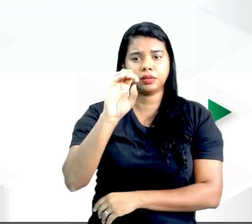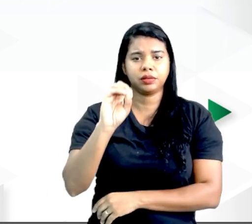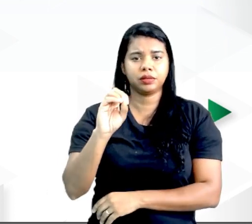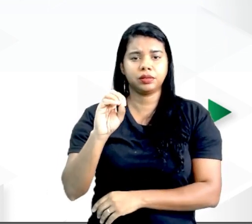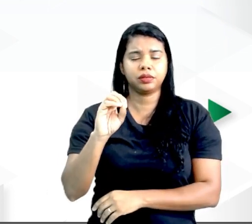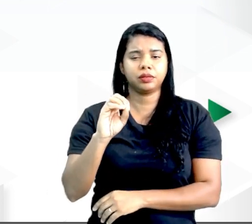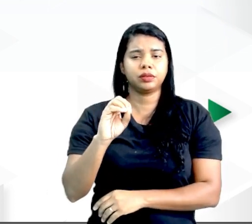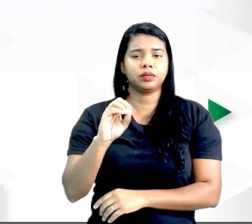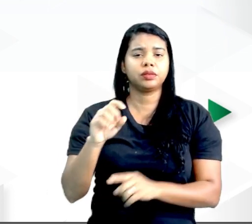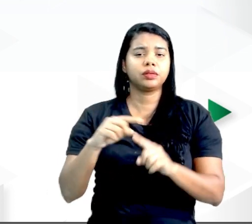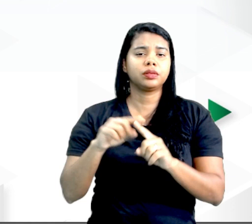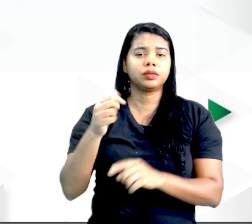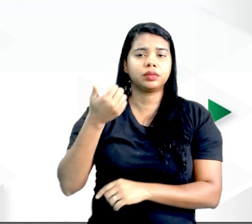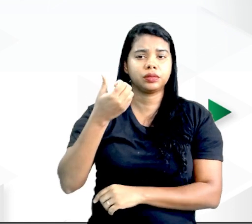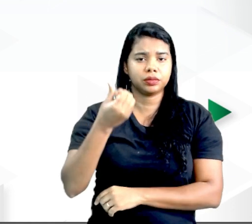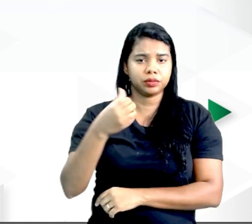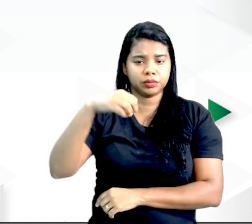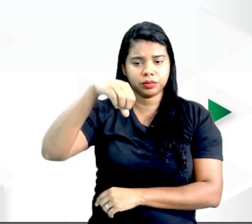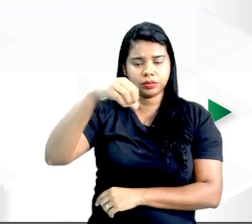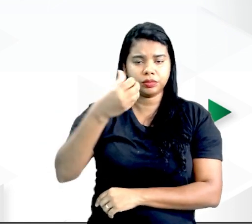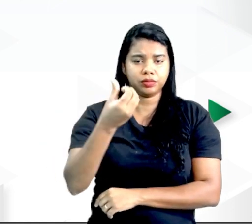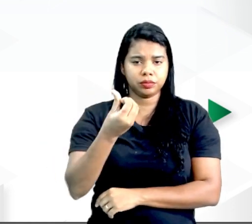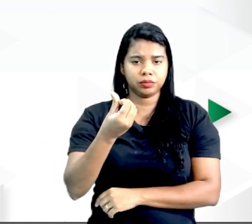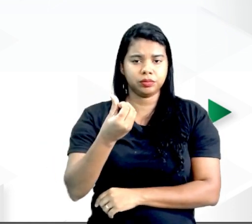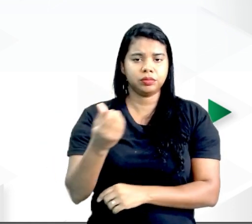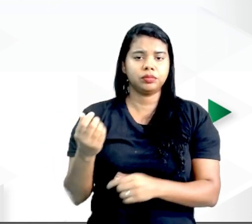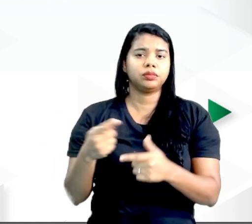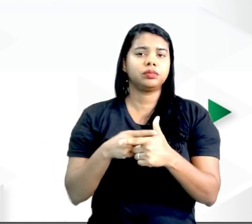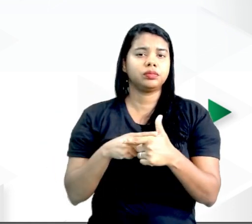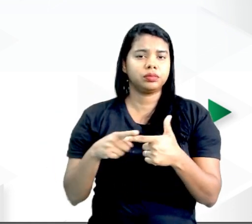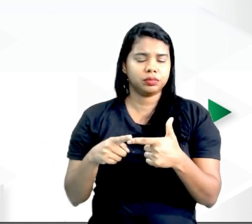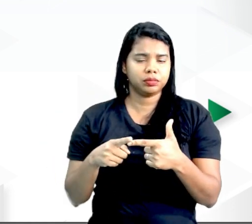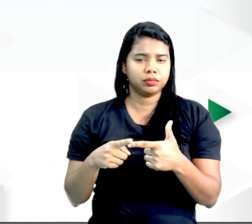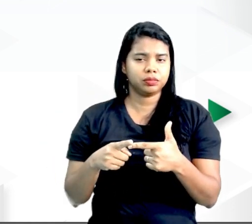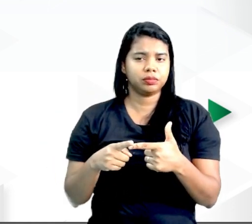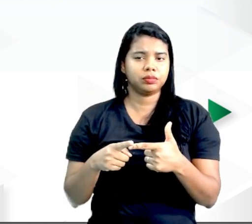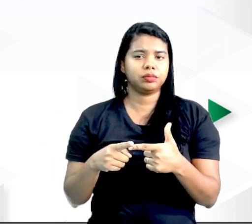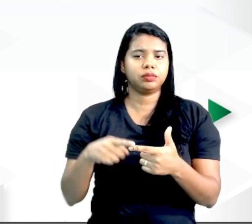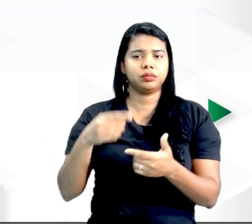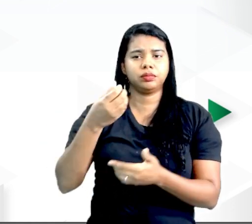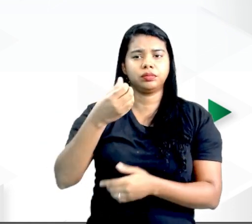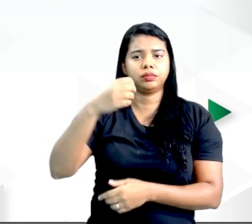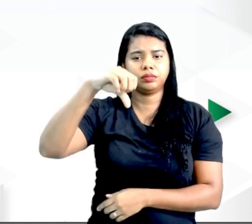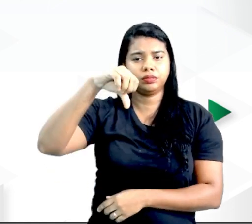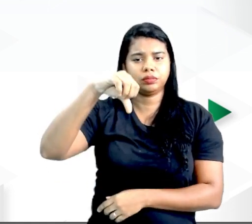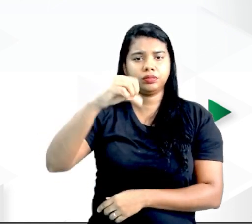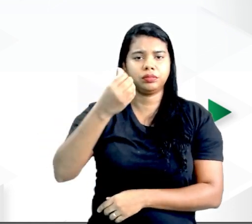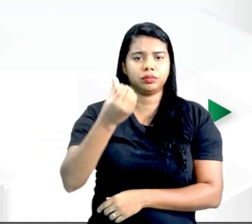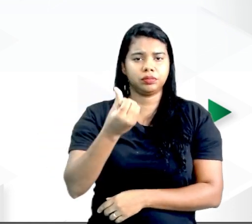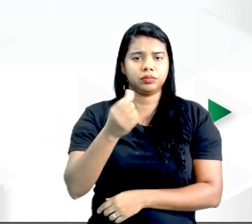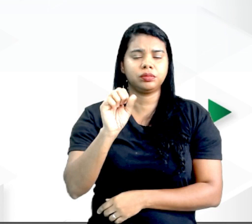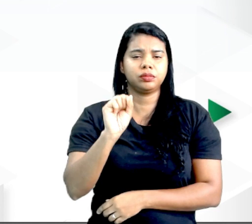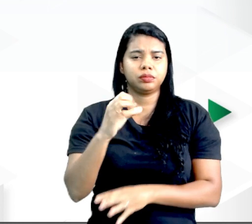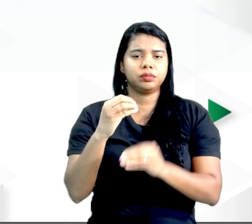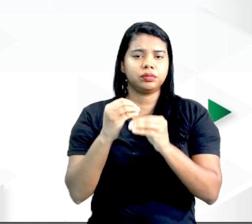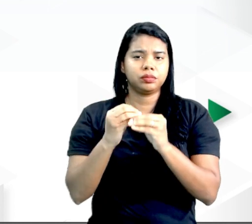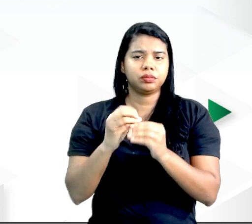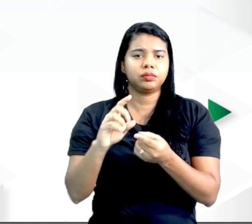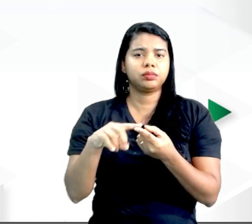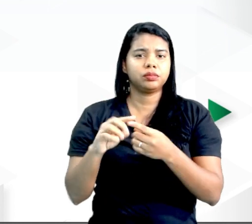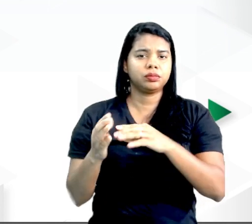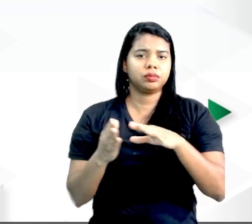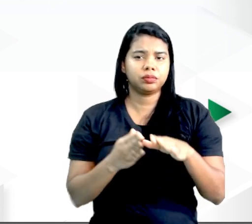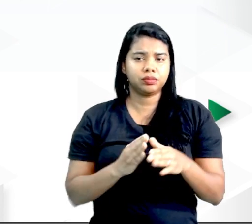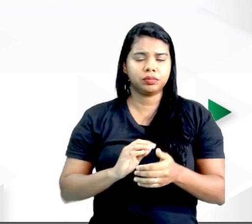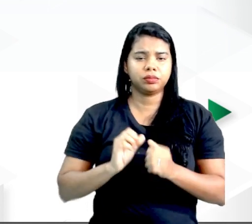dá 96. Então, eu já percebi que dá para dividir 96 por 8, tá? Assim como 80 também pode ser por